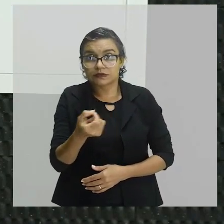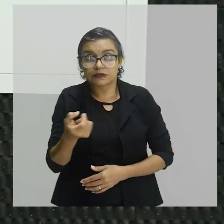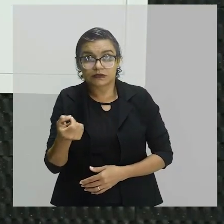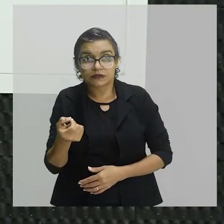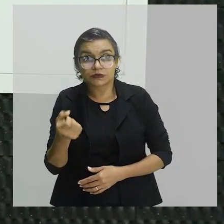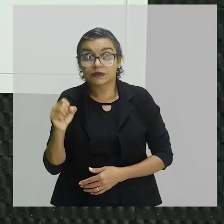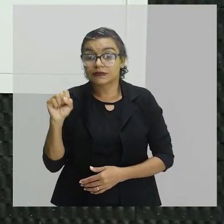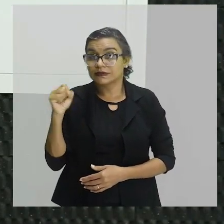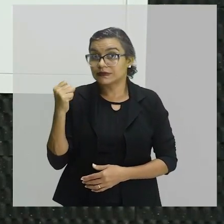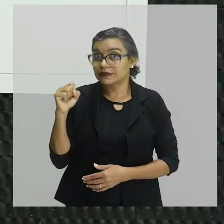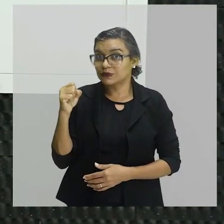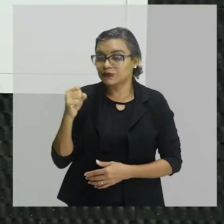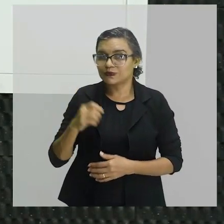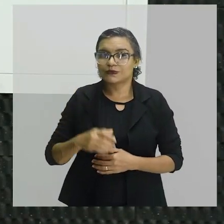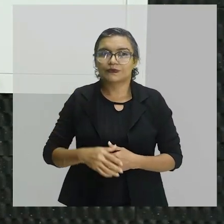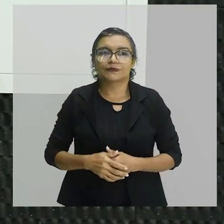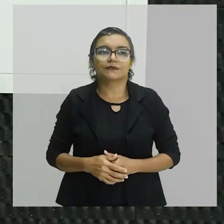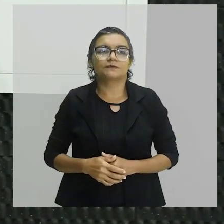segundos.